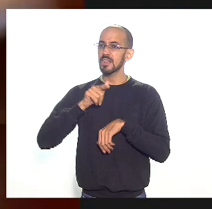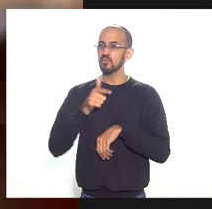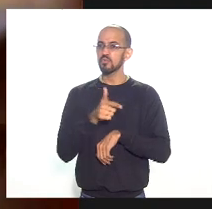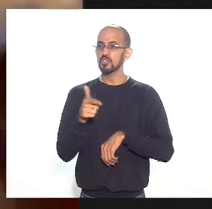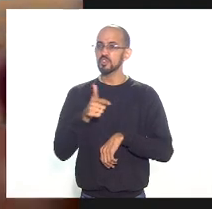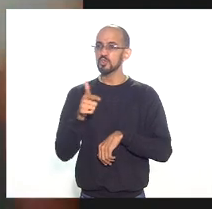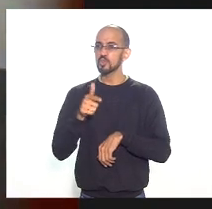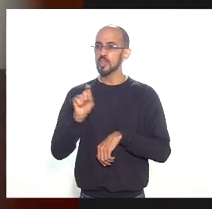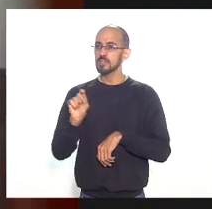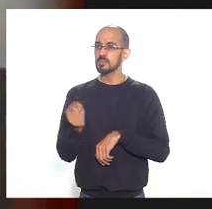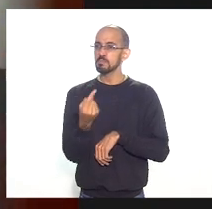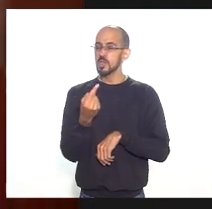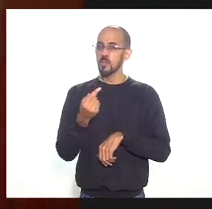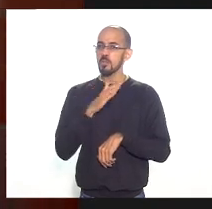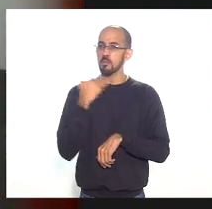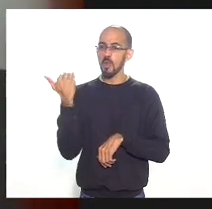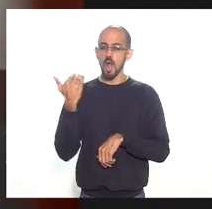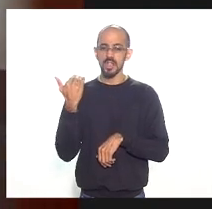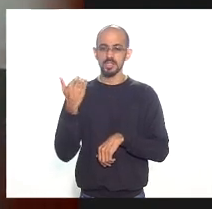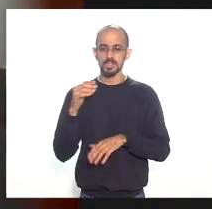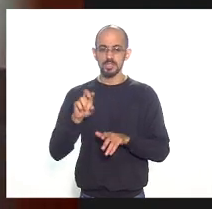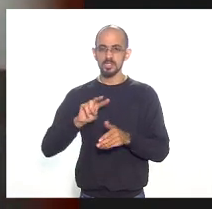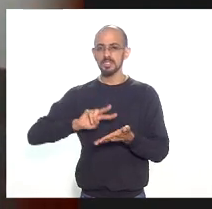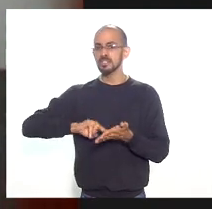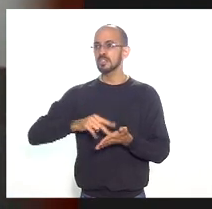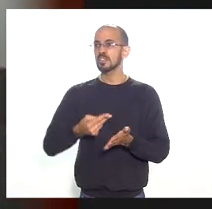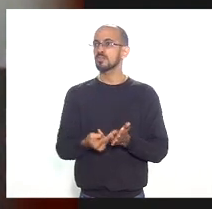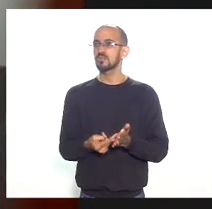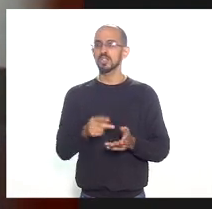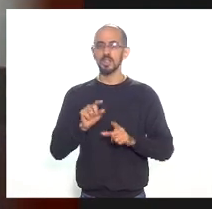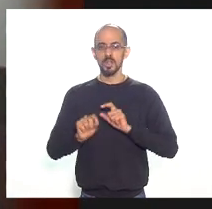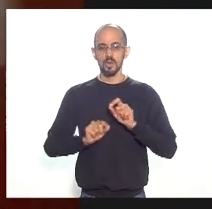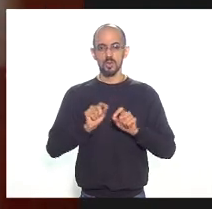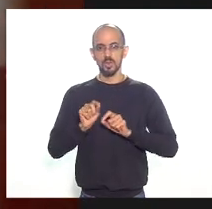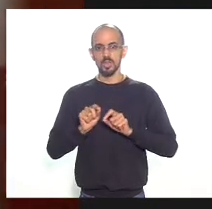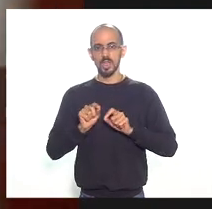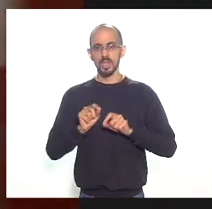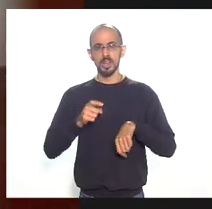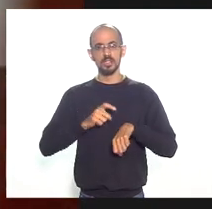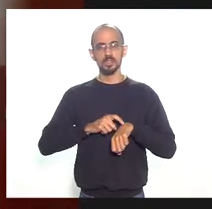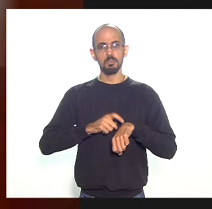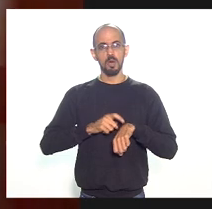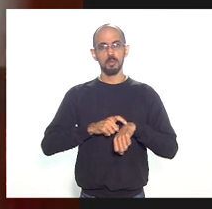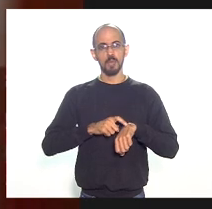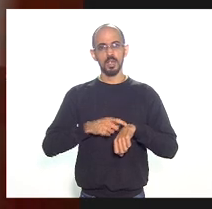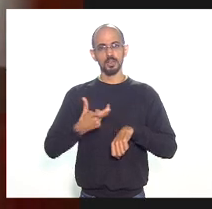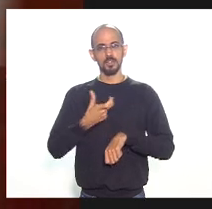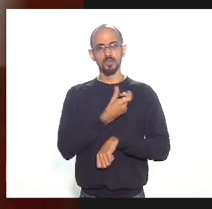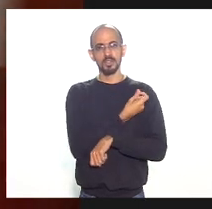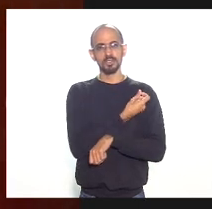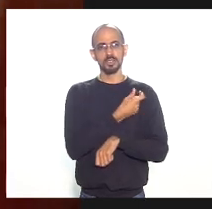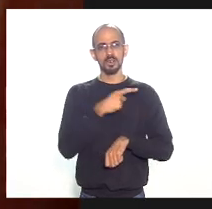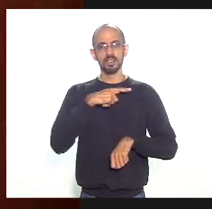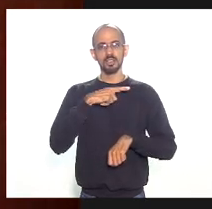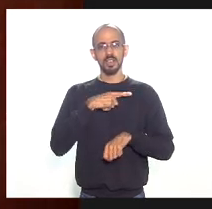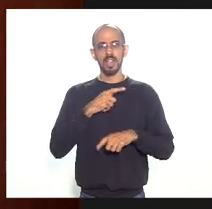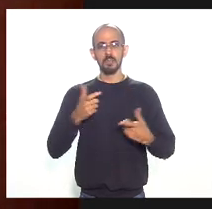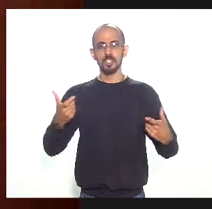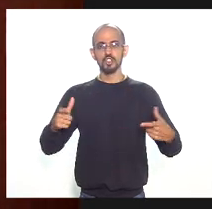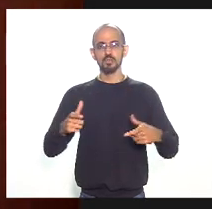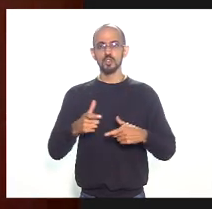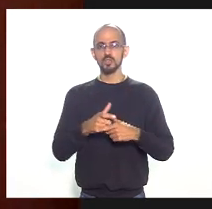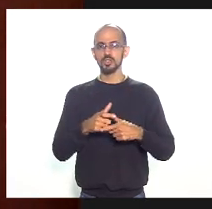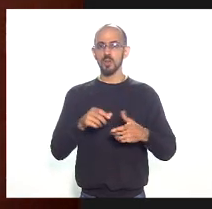mortes, ou seja, estamos no momento em que a vacinação tem um recuo porque não